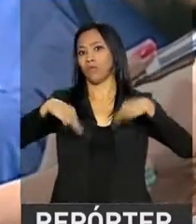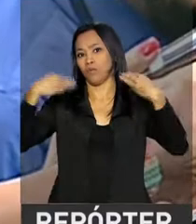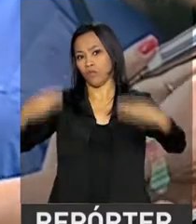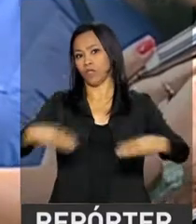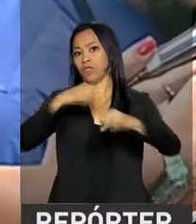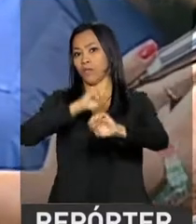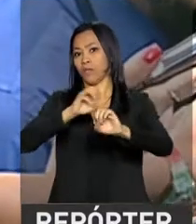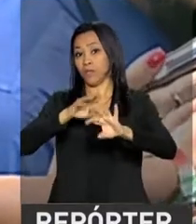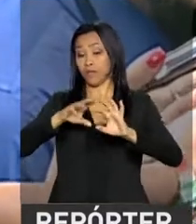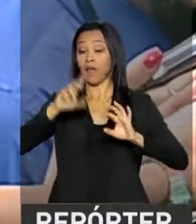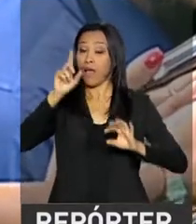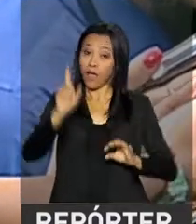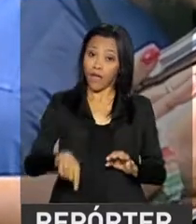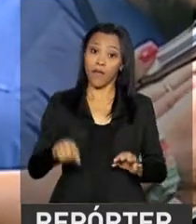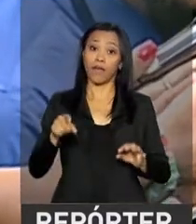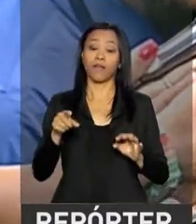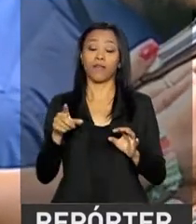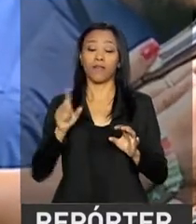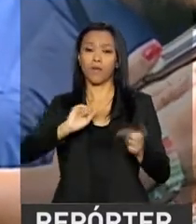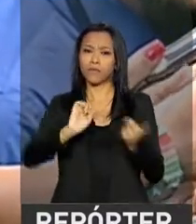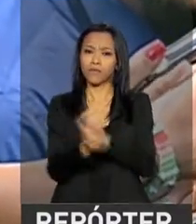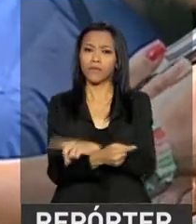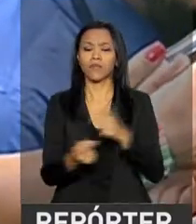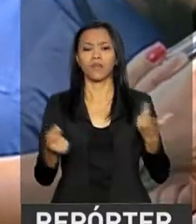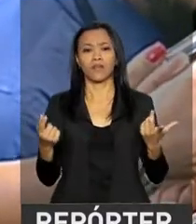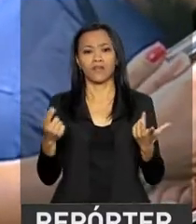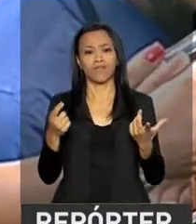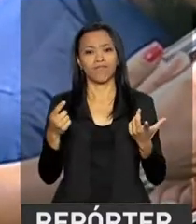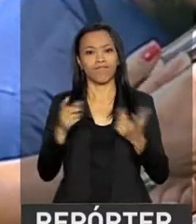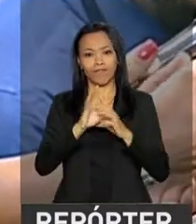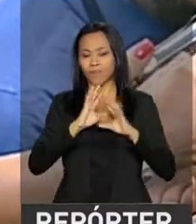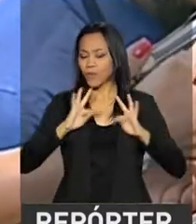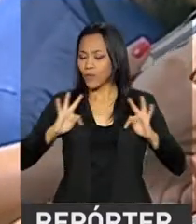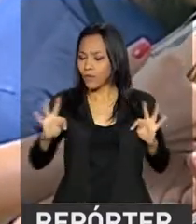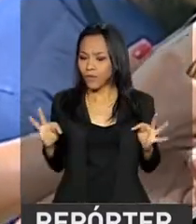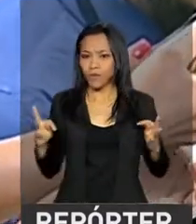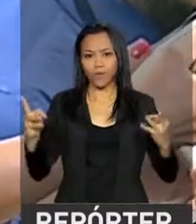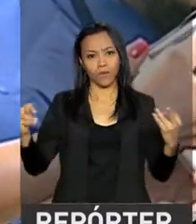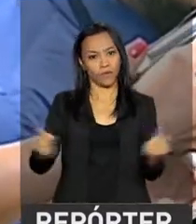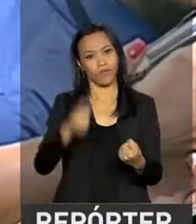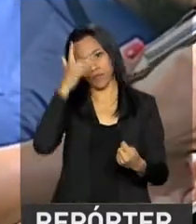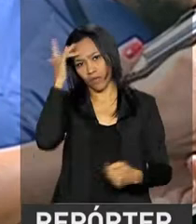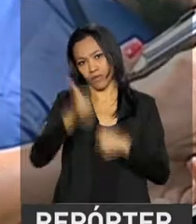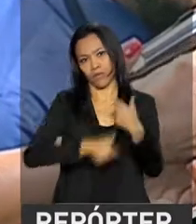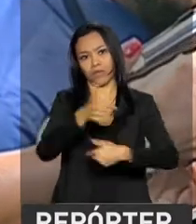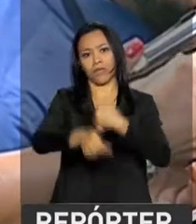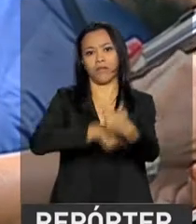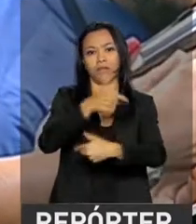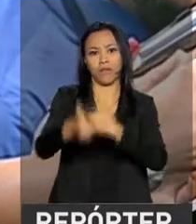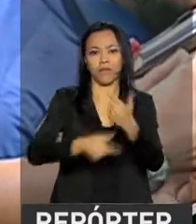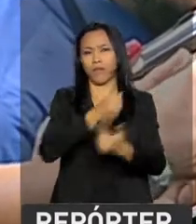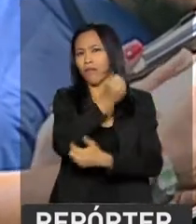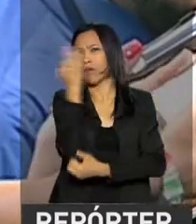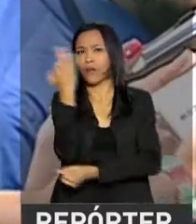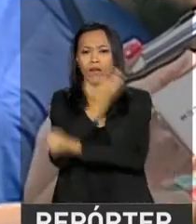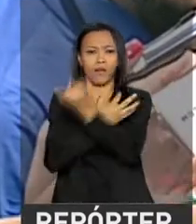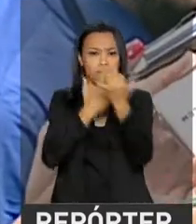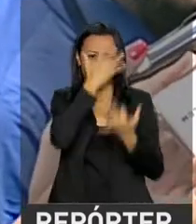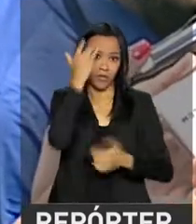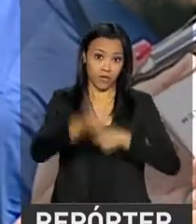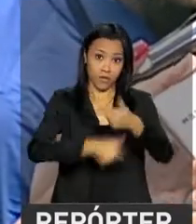muito pelo contrário é algo que a gente tem que é atribuir principalmente as pessoas milhares de pessoas envolvidas